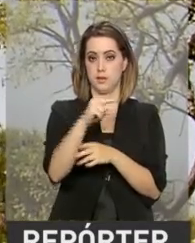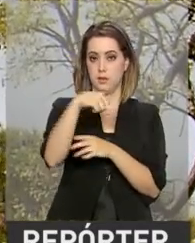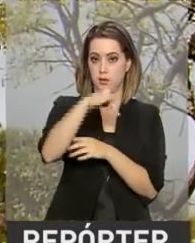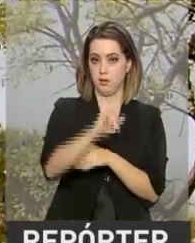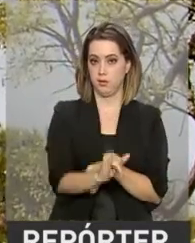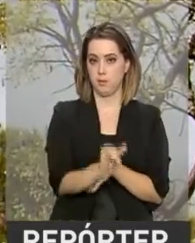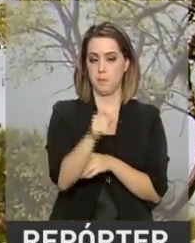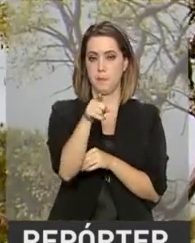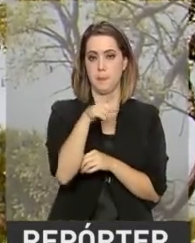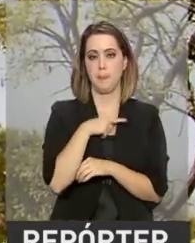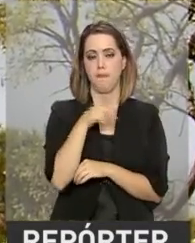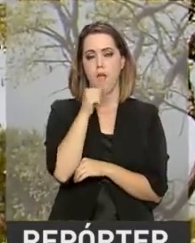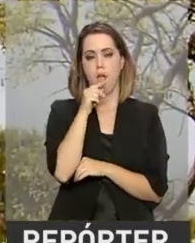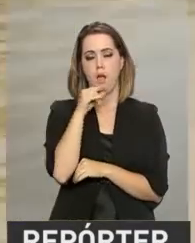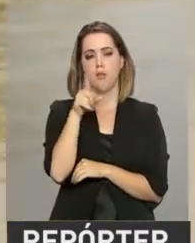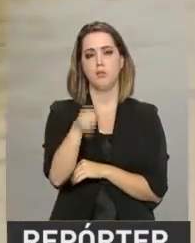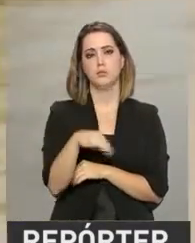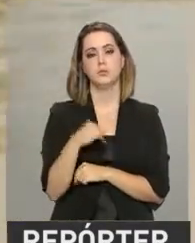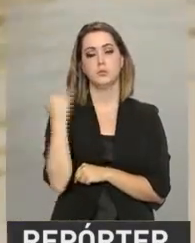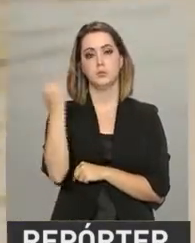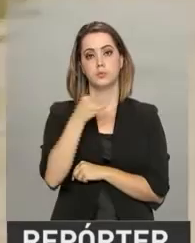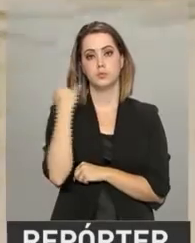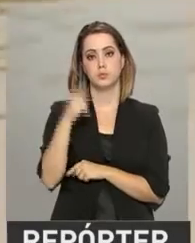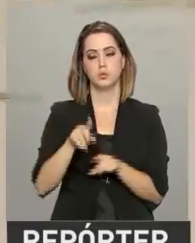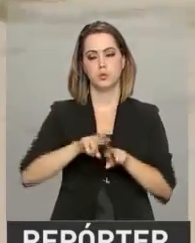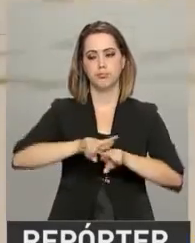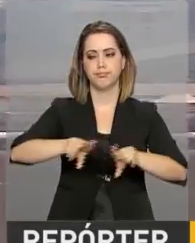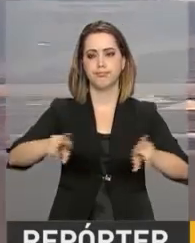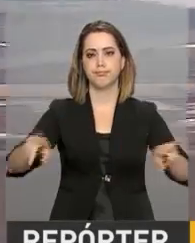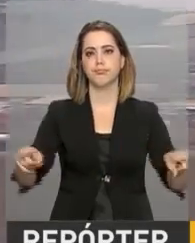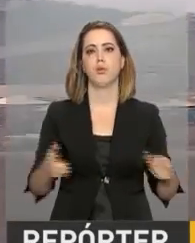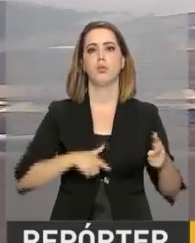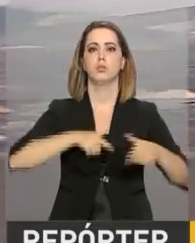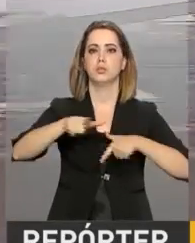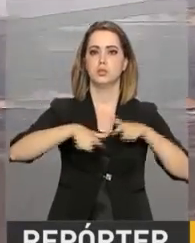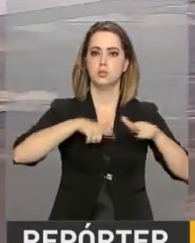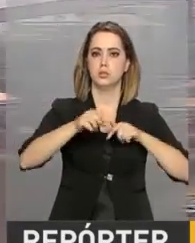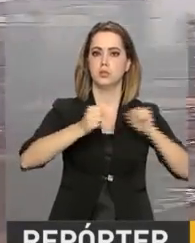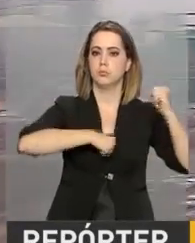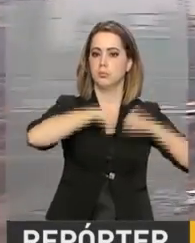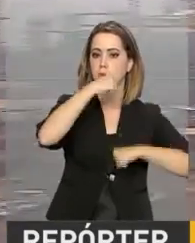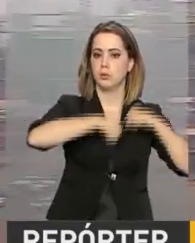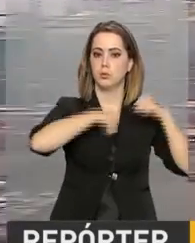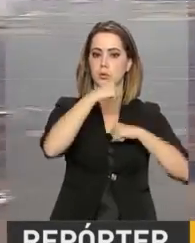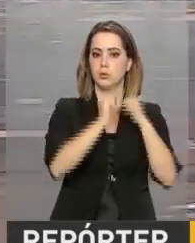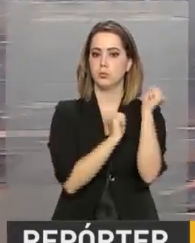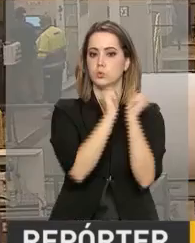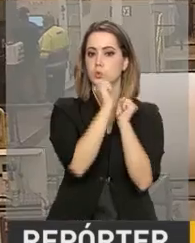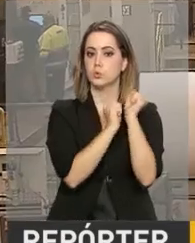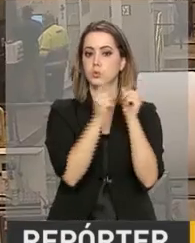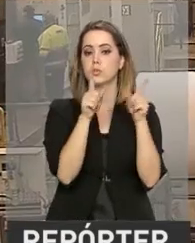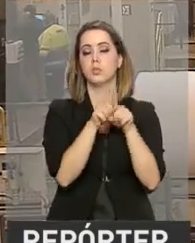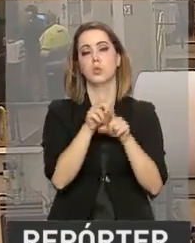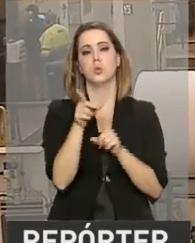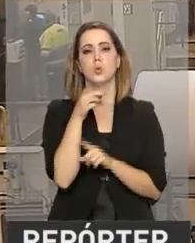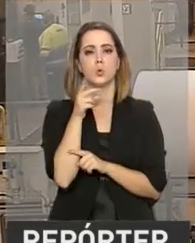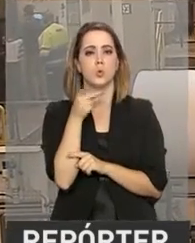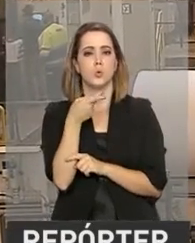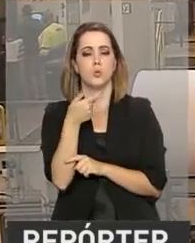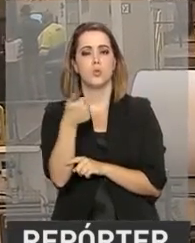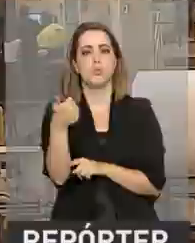a água é fundamental também para várias atividades da indústria não é à toa que o setor responde por